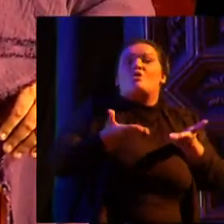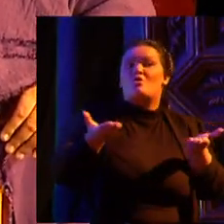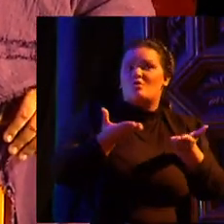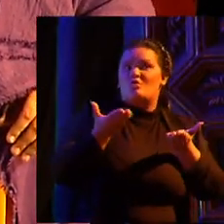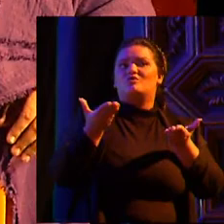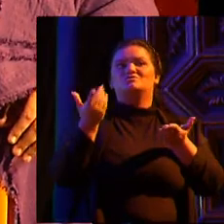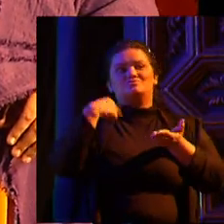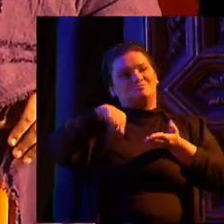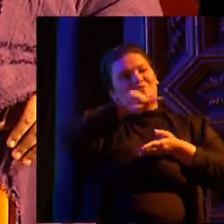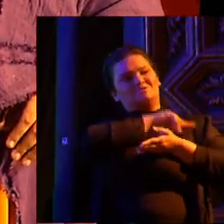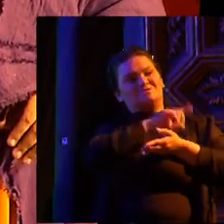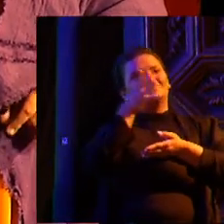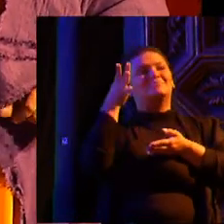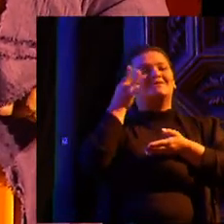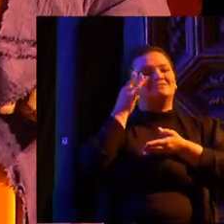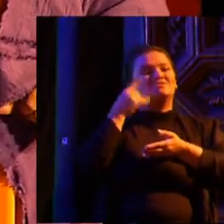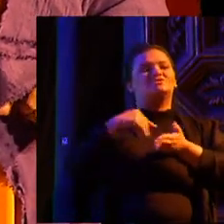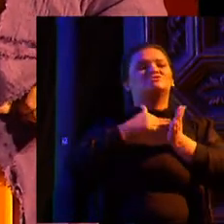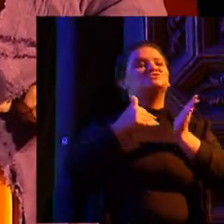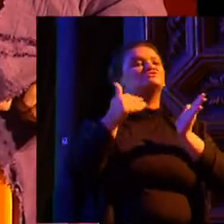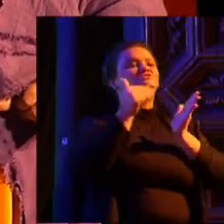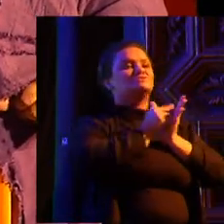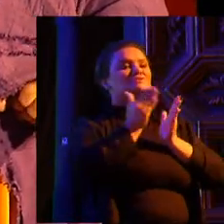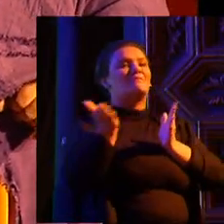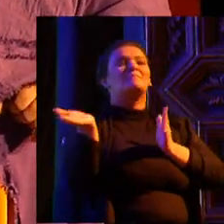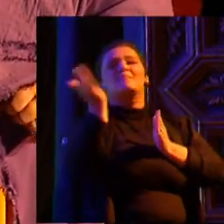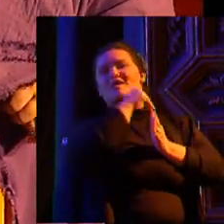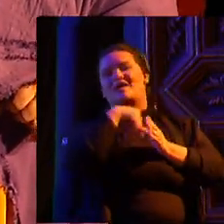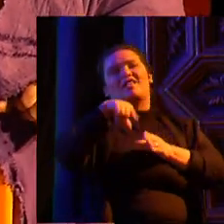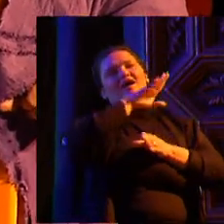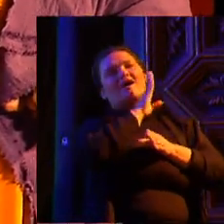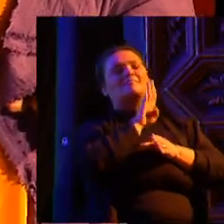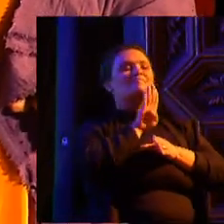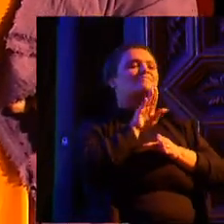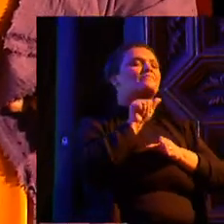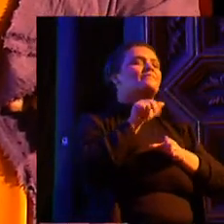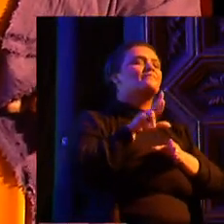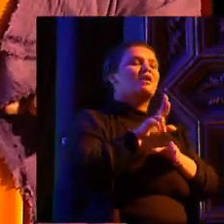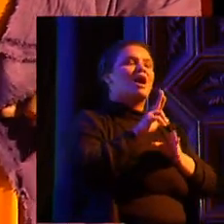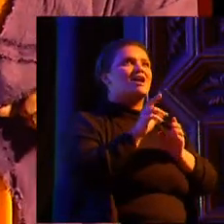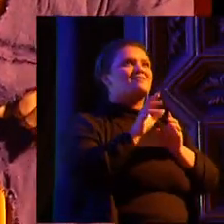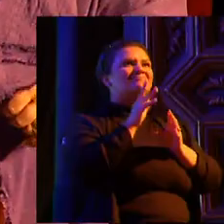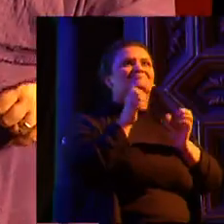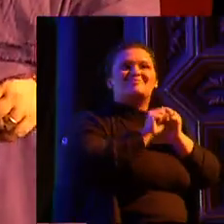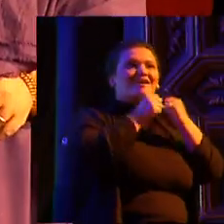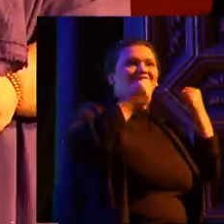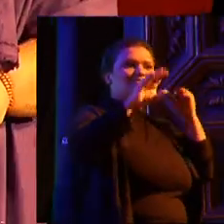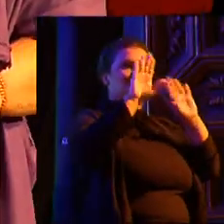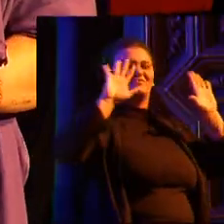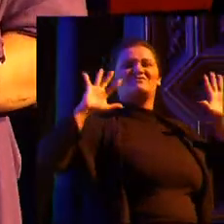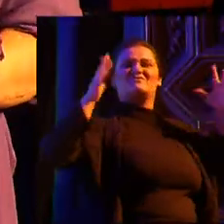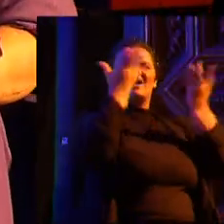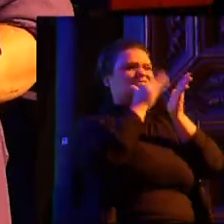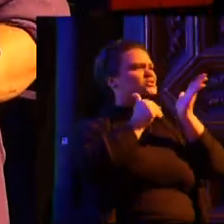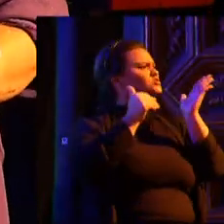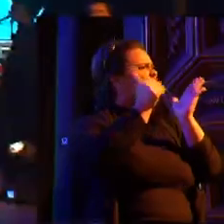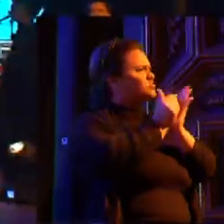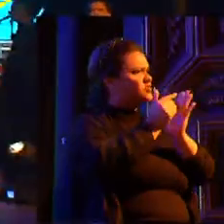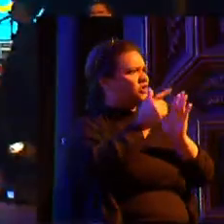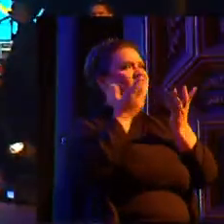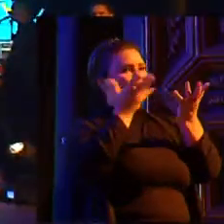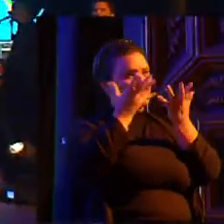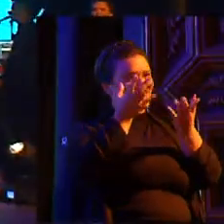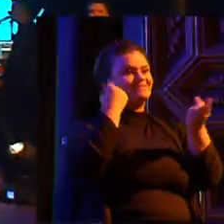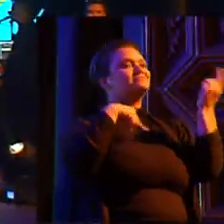aqui está toda convidada, então saindo daqui todo mundo para Cabocla, que vai ser uma grande festa, todo mundo tocando. Quero canjas,